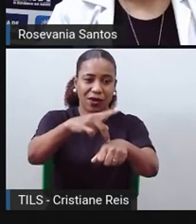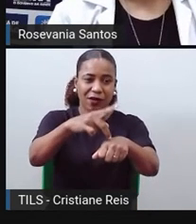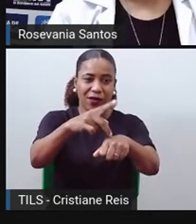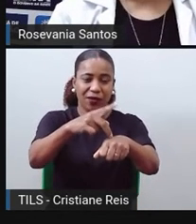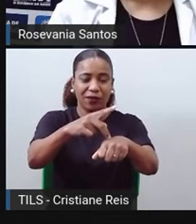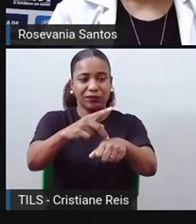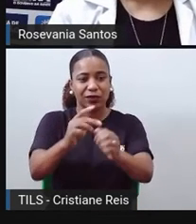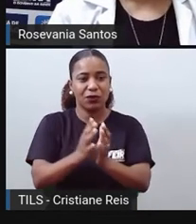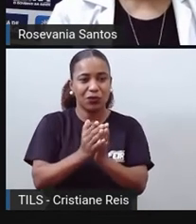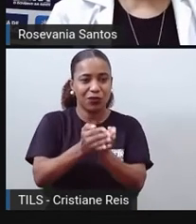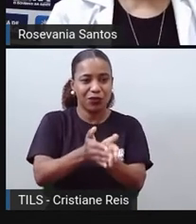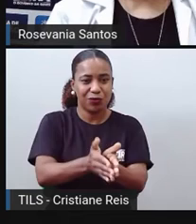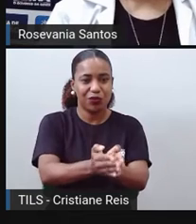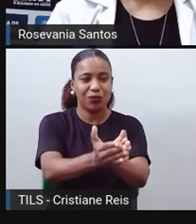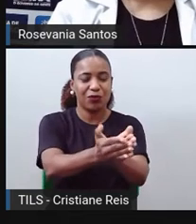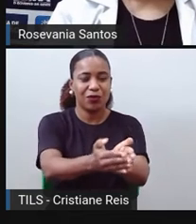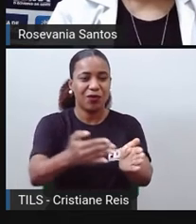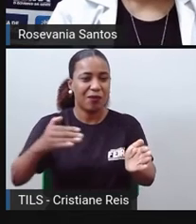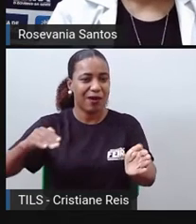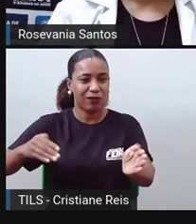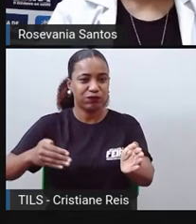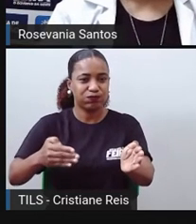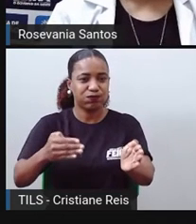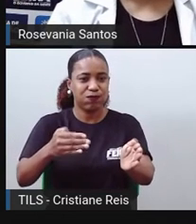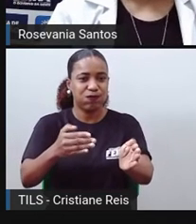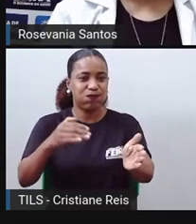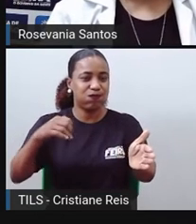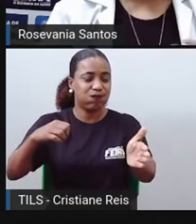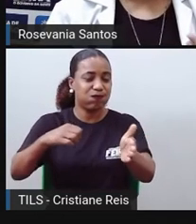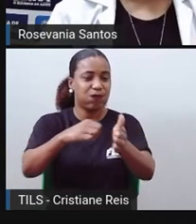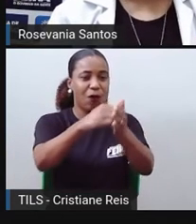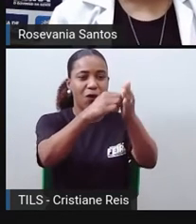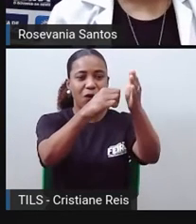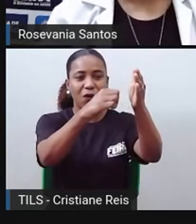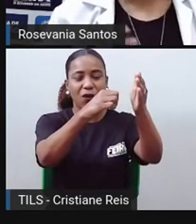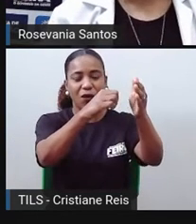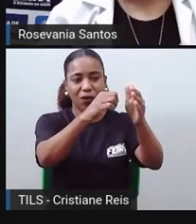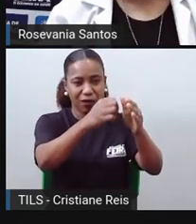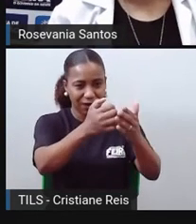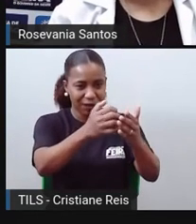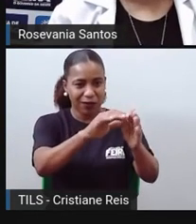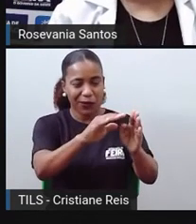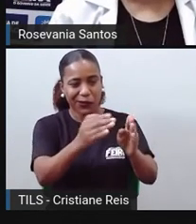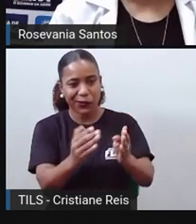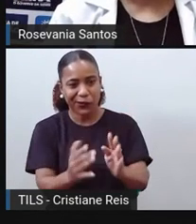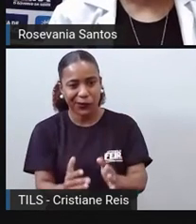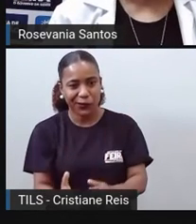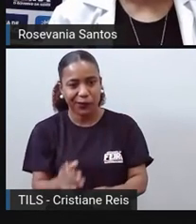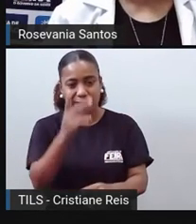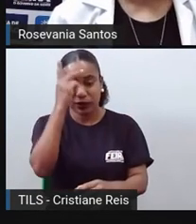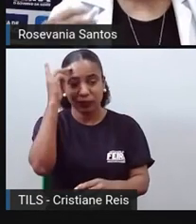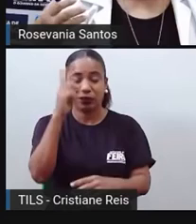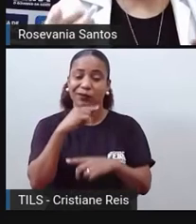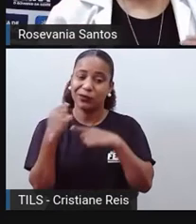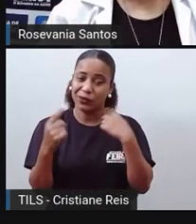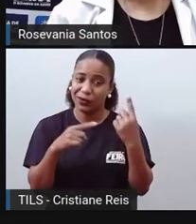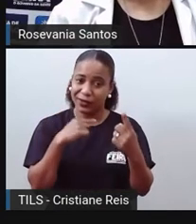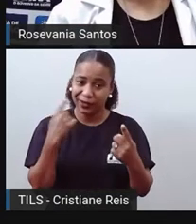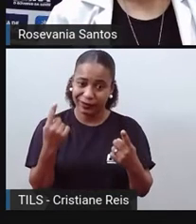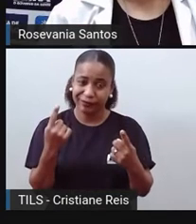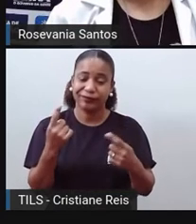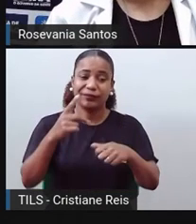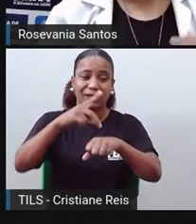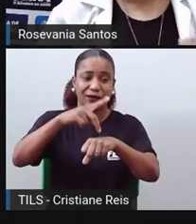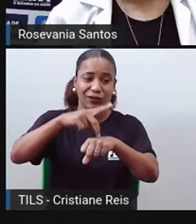são extremamente perigosos, porque são blocos de gelo, é água, eles, né, não são detectados nos radares, e aí